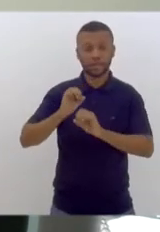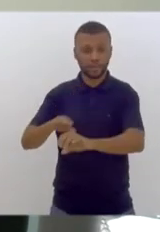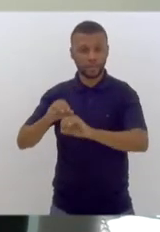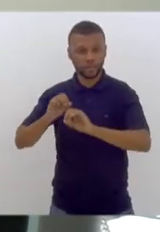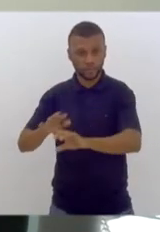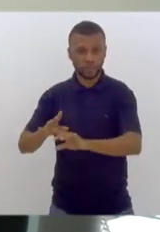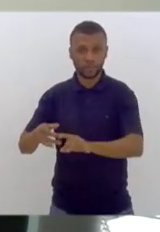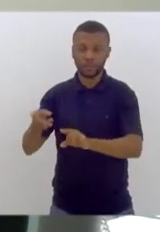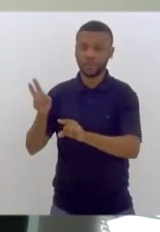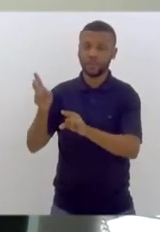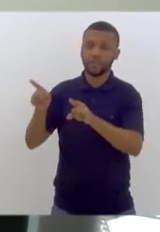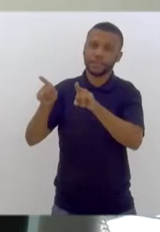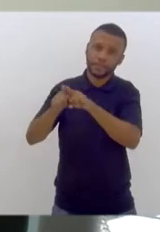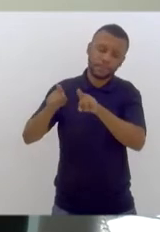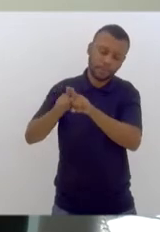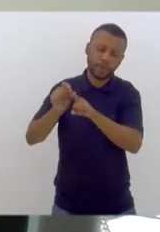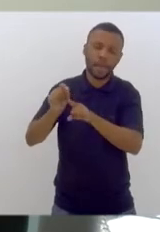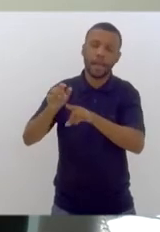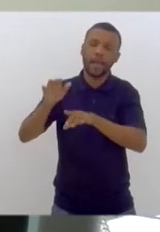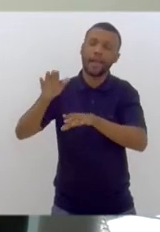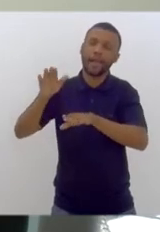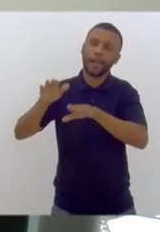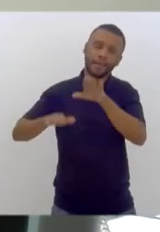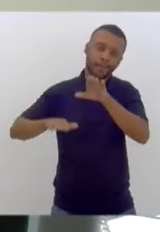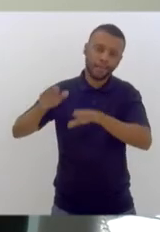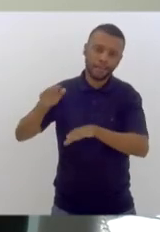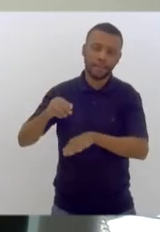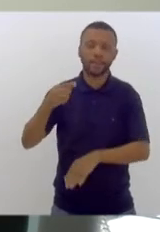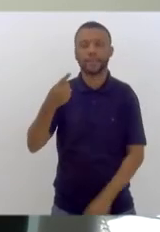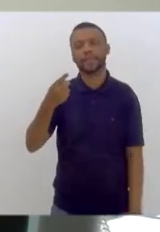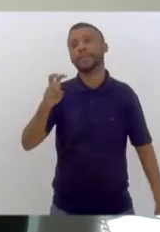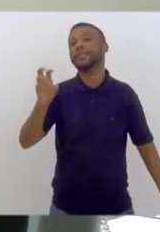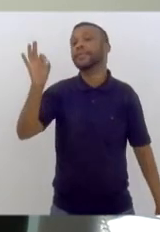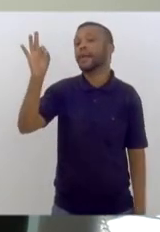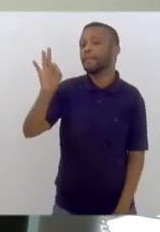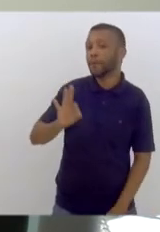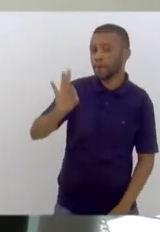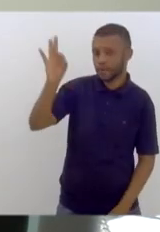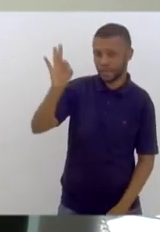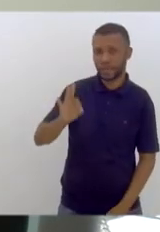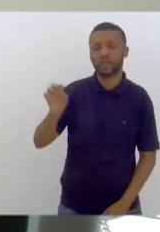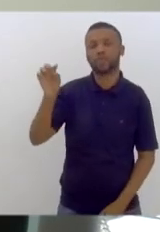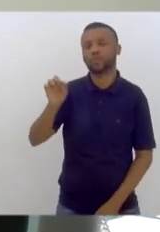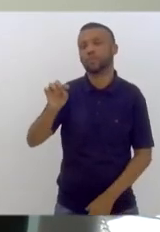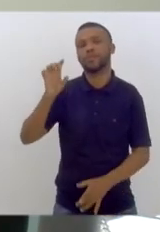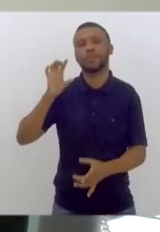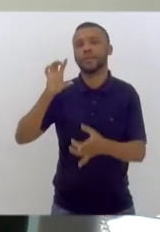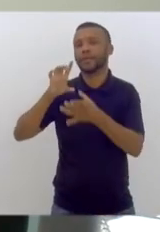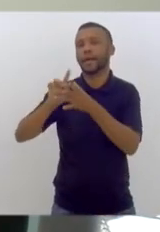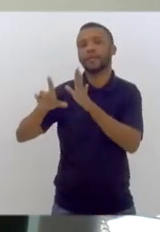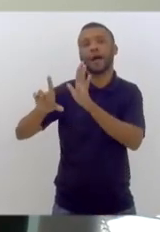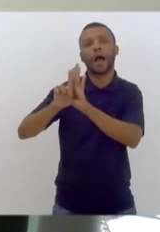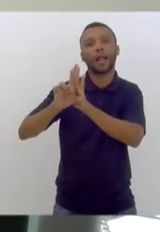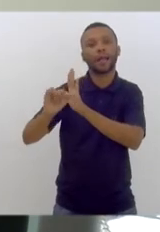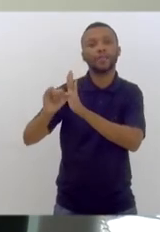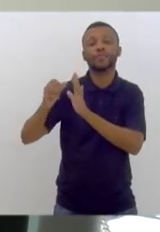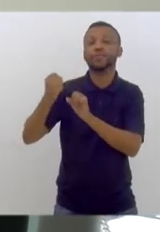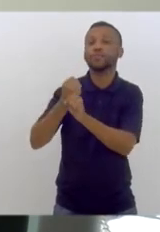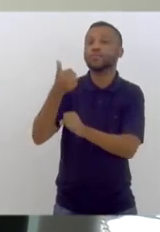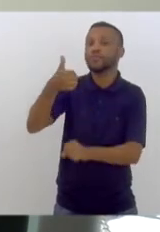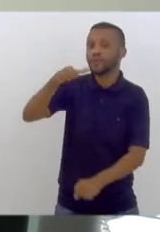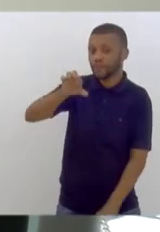até mesmo, quiçá, o dos 15% oriundo da lei de